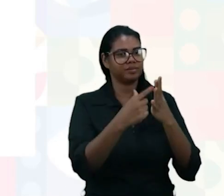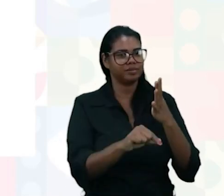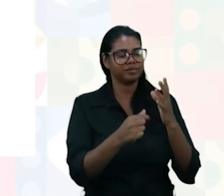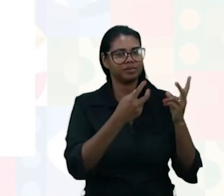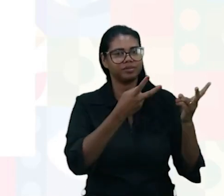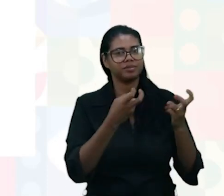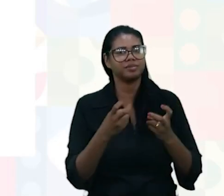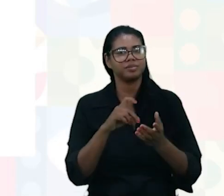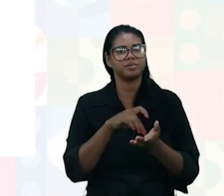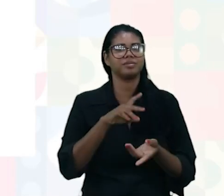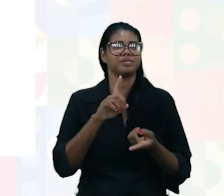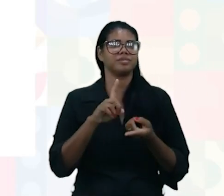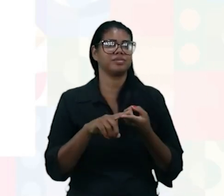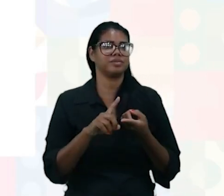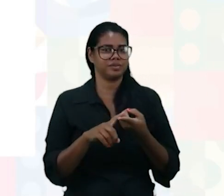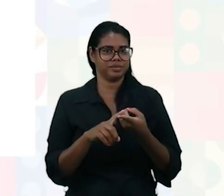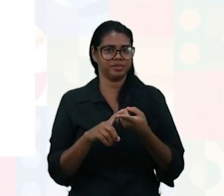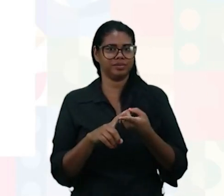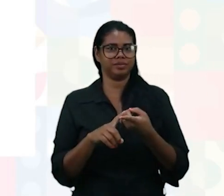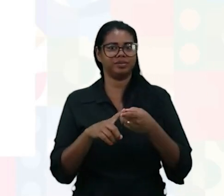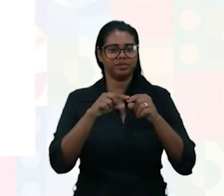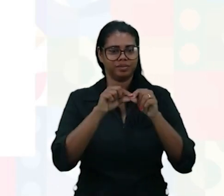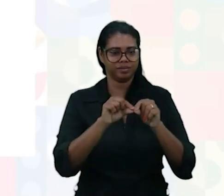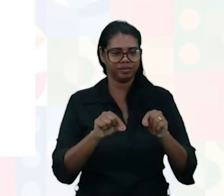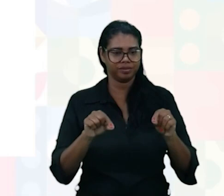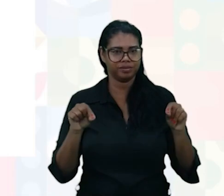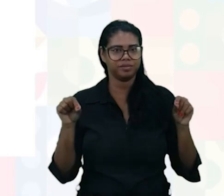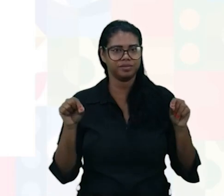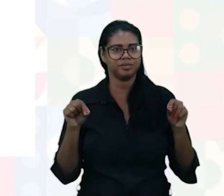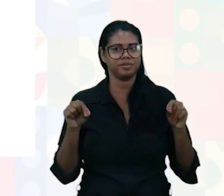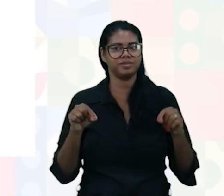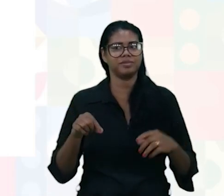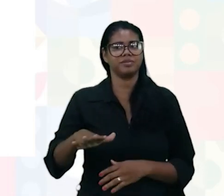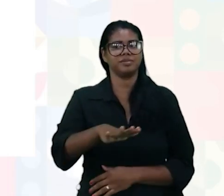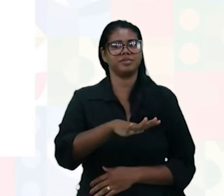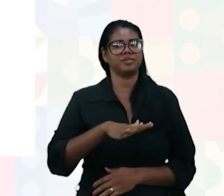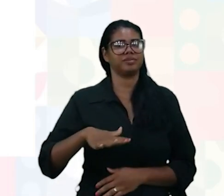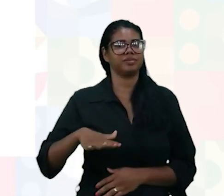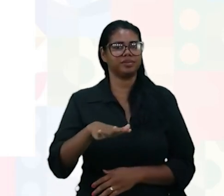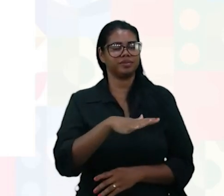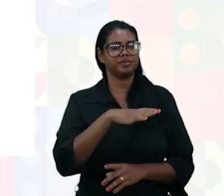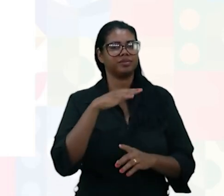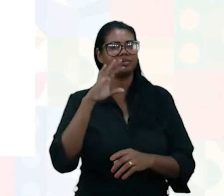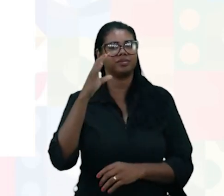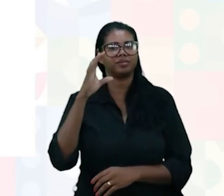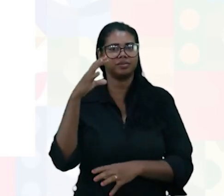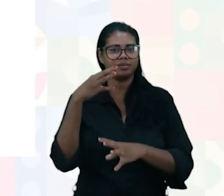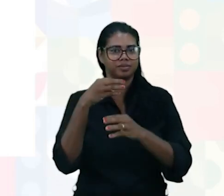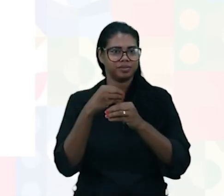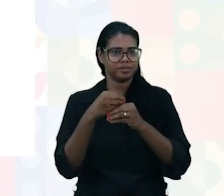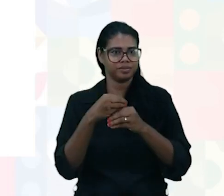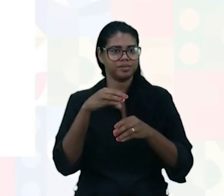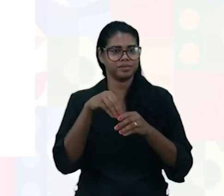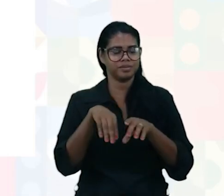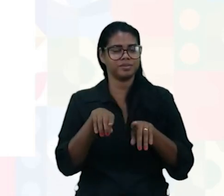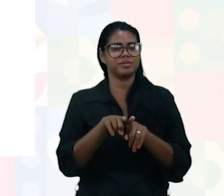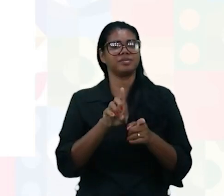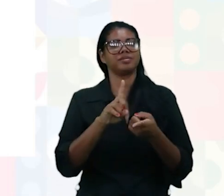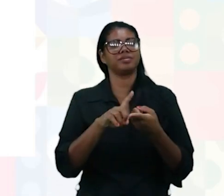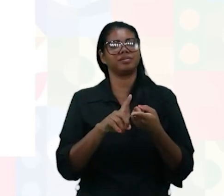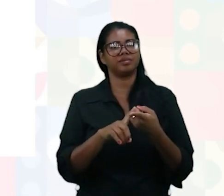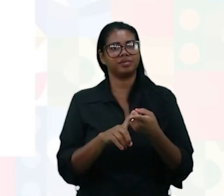perspectiva de hierarquia horizontal. Então, a gente tem uma grande área aí, ciências sociais, e dentro dessa grande área, a gente